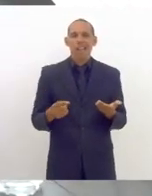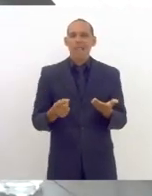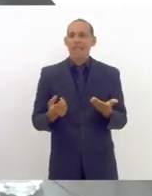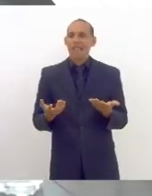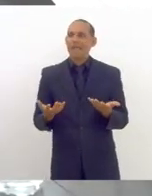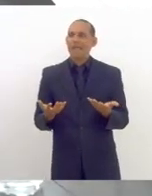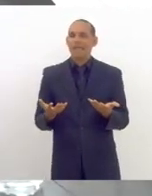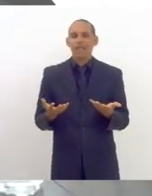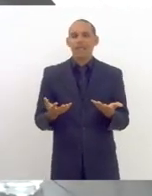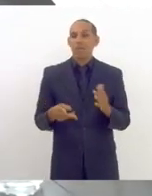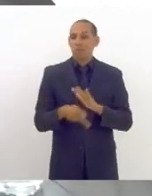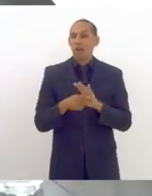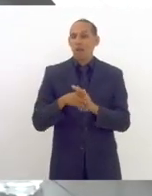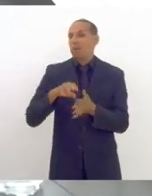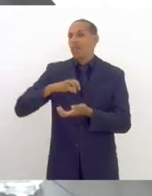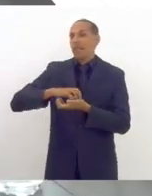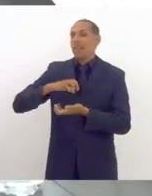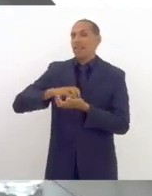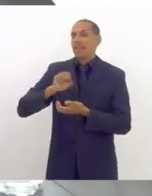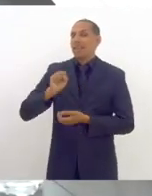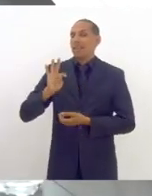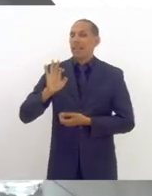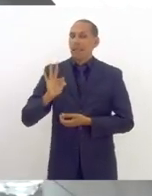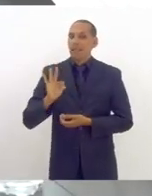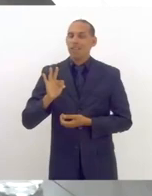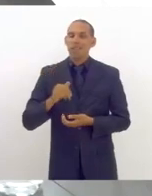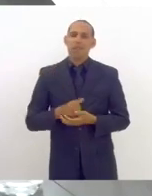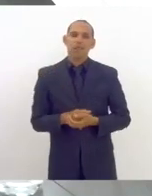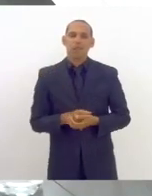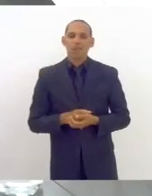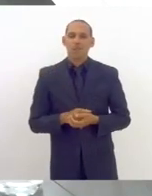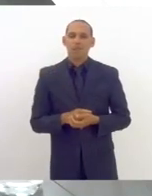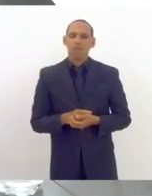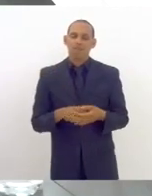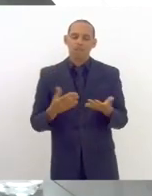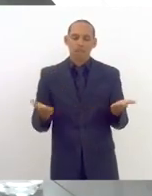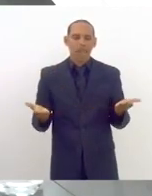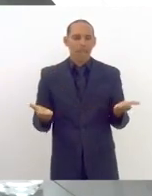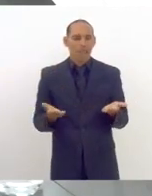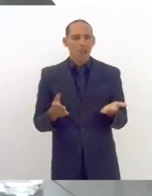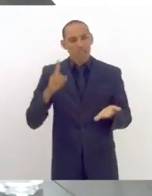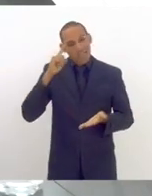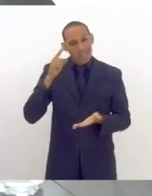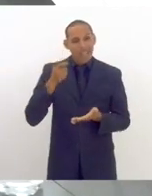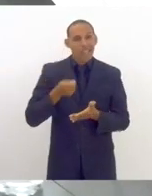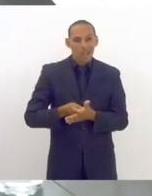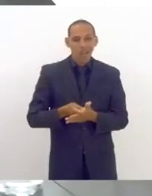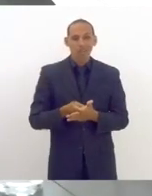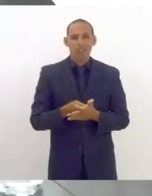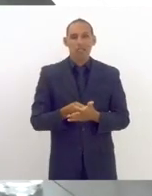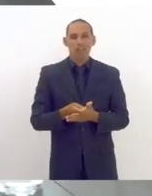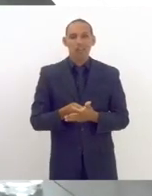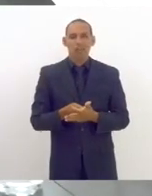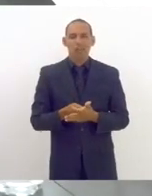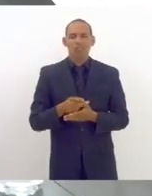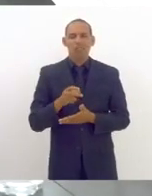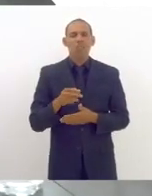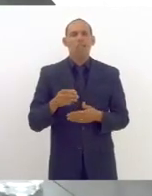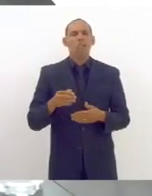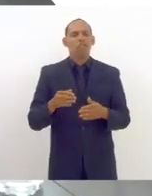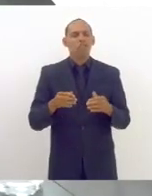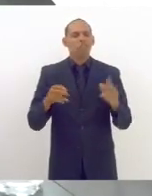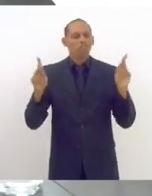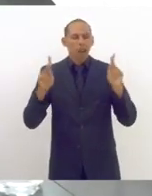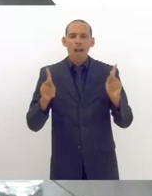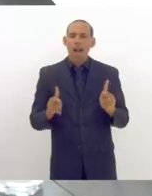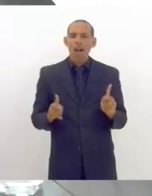do Supremo Tribunal Federal eu acredito que vai ser uma decisão que ela vai acabar sendo pacificada para todo o país